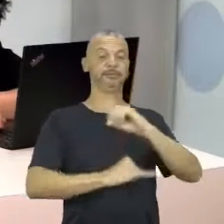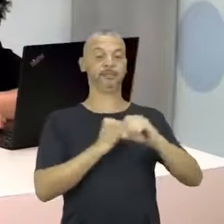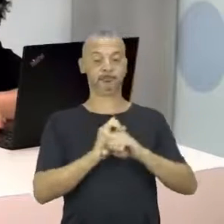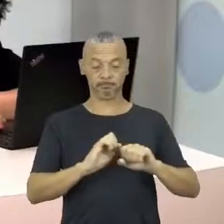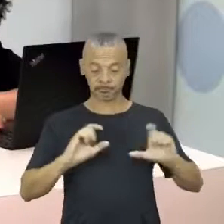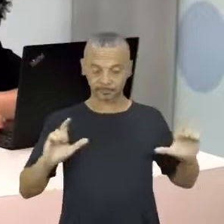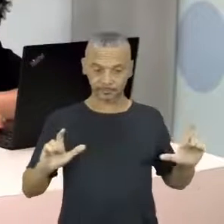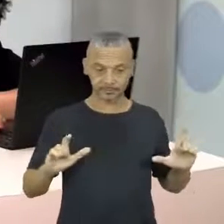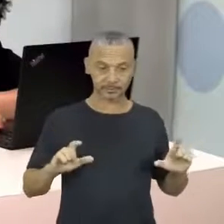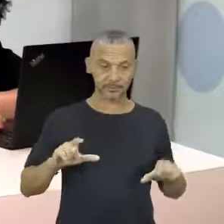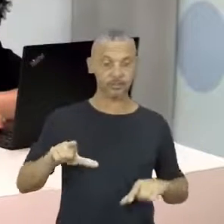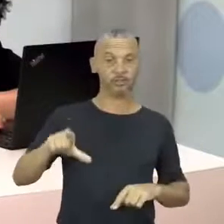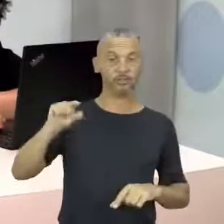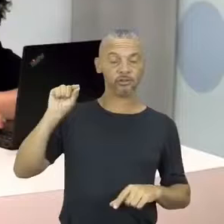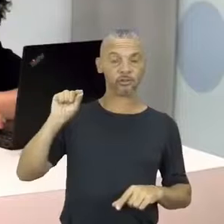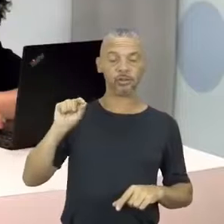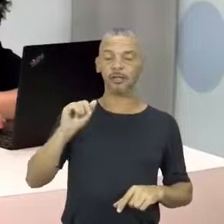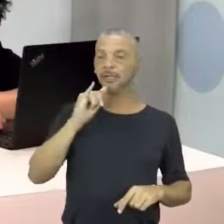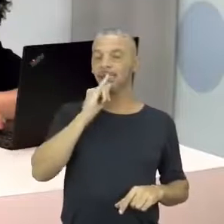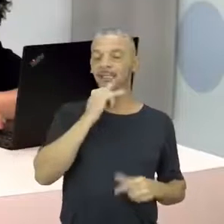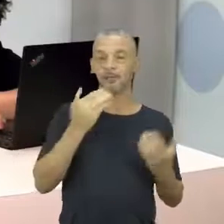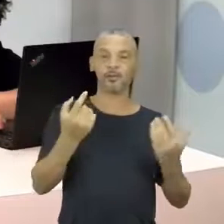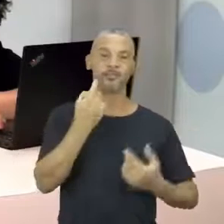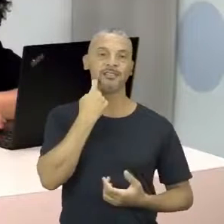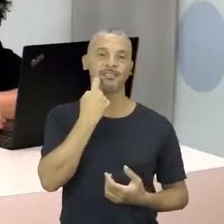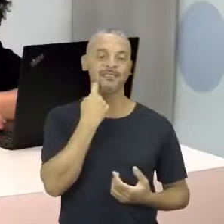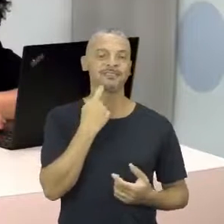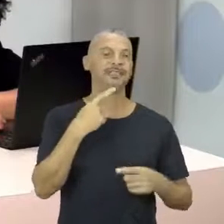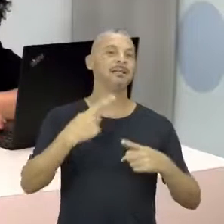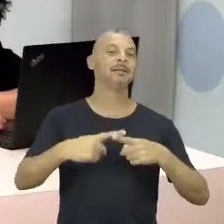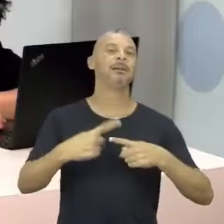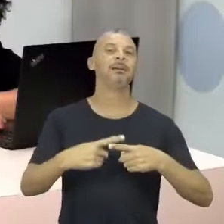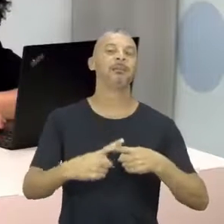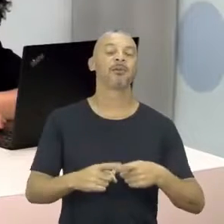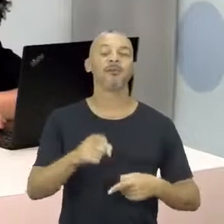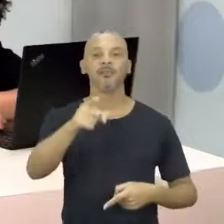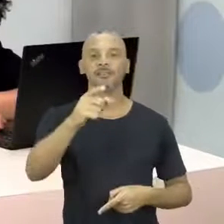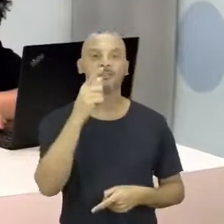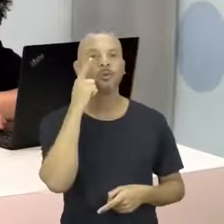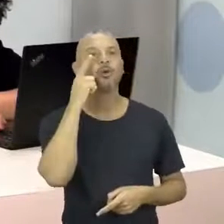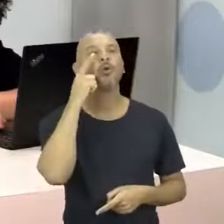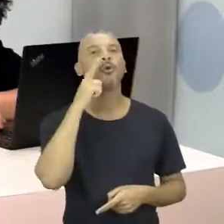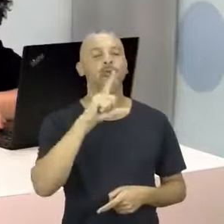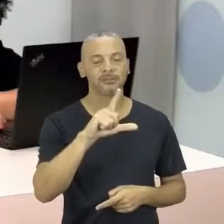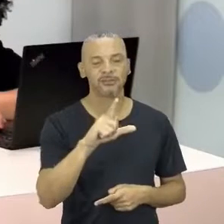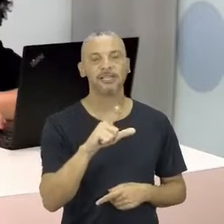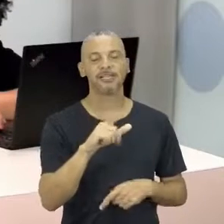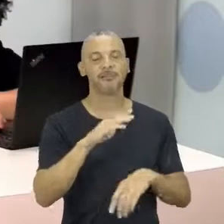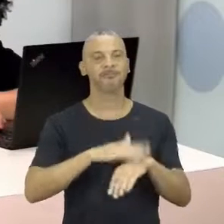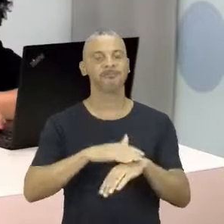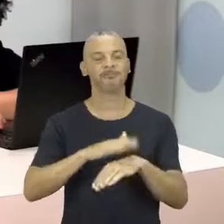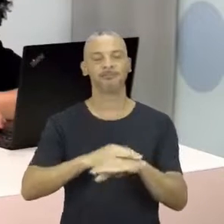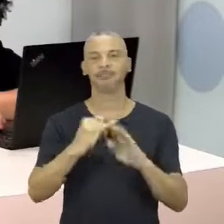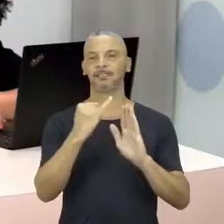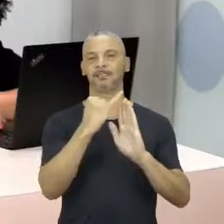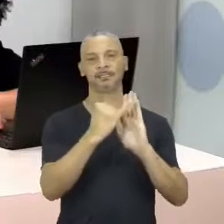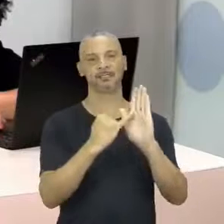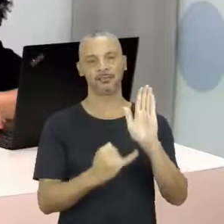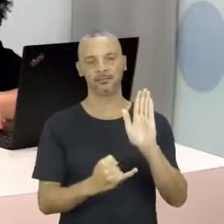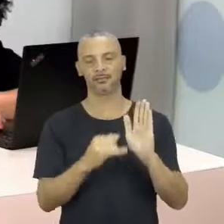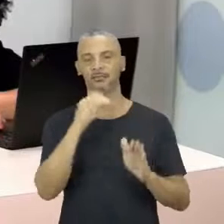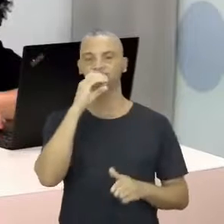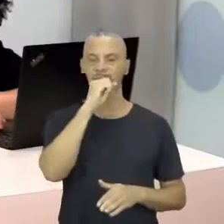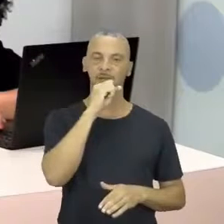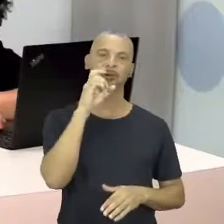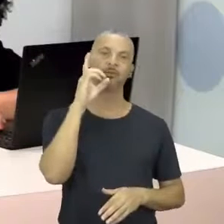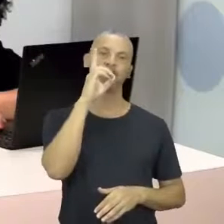aqui próximo do final de semana, de propósito, para que vocês consigam fazer as inscrições no final de semana, sem